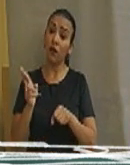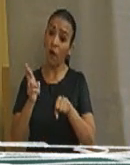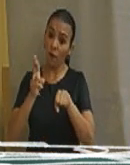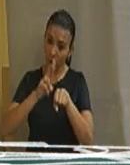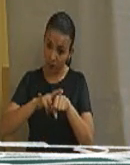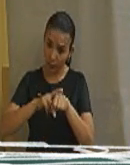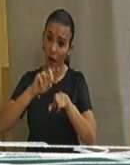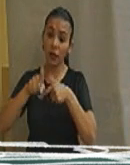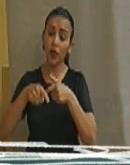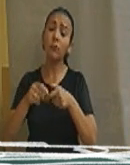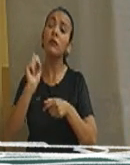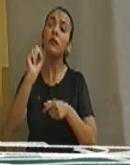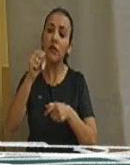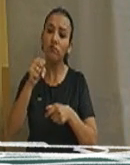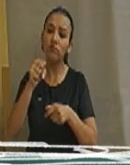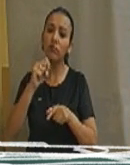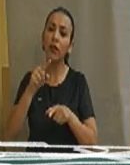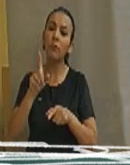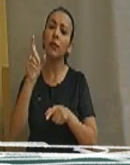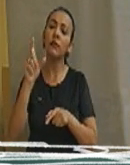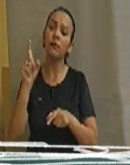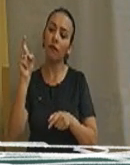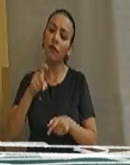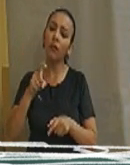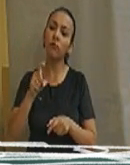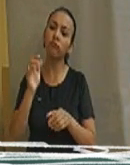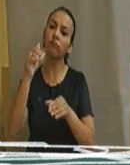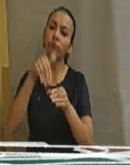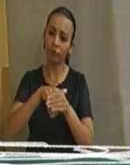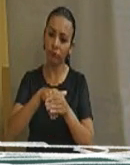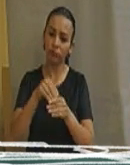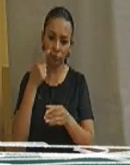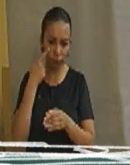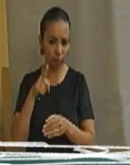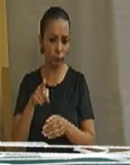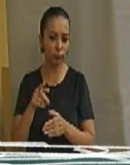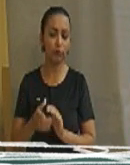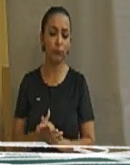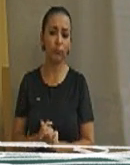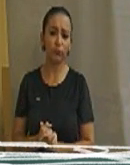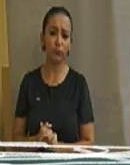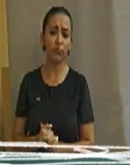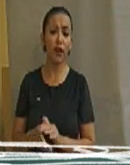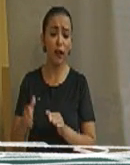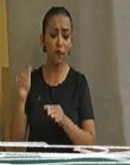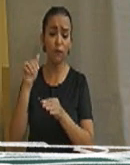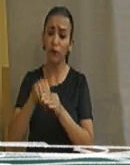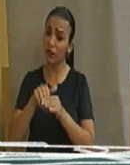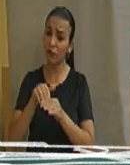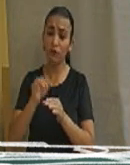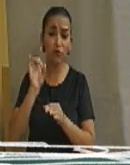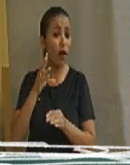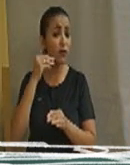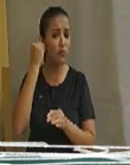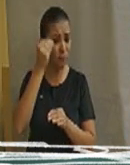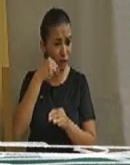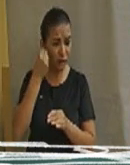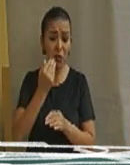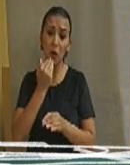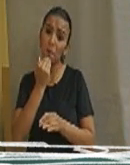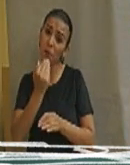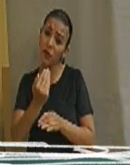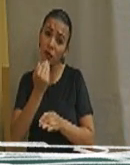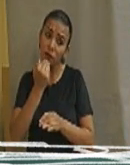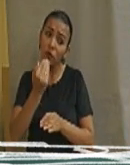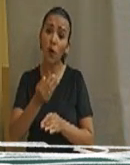célula para depositar na urna. Eu vou aqui em iniciar. Essa votação, como é um teste, nós pedimos a opinião de vocês